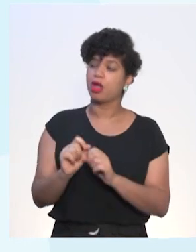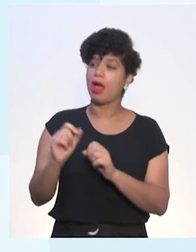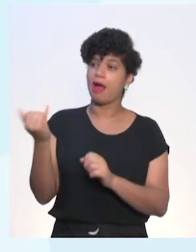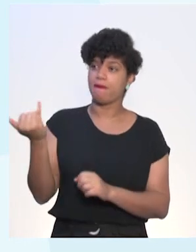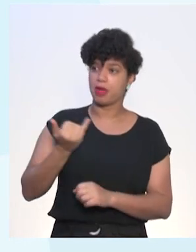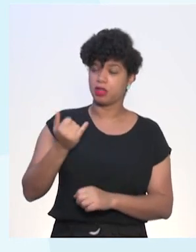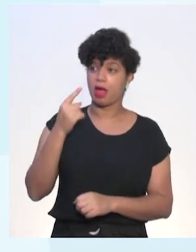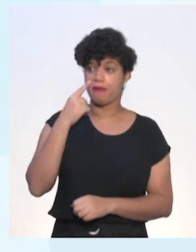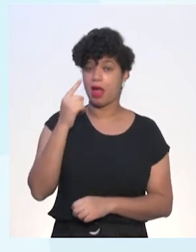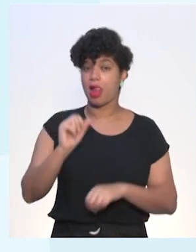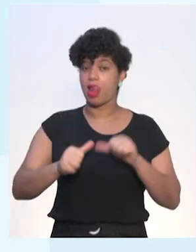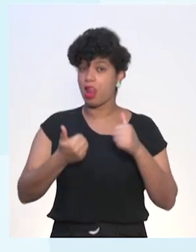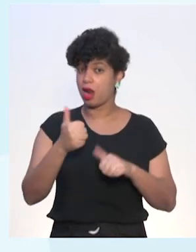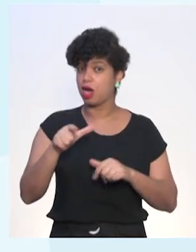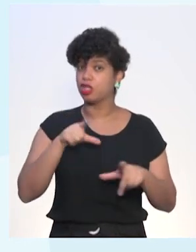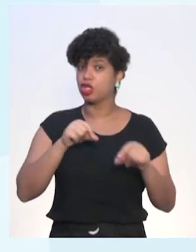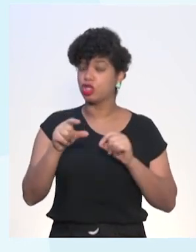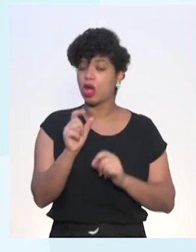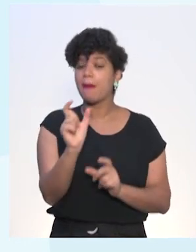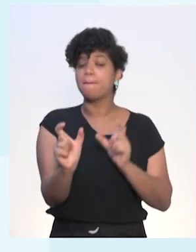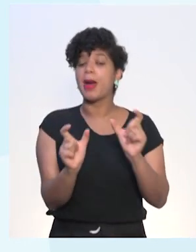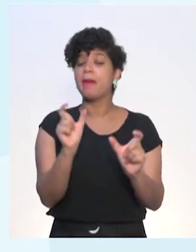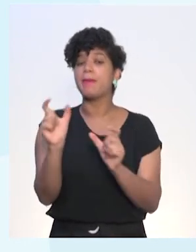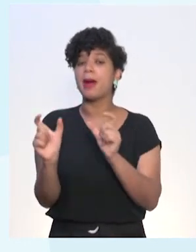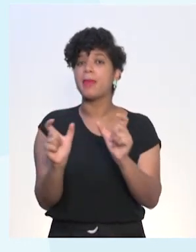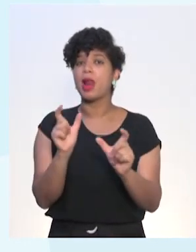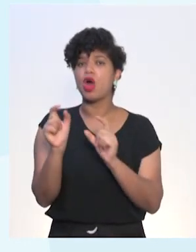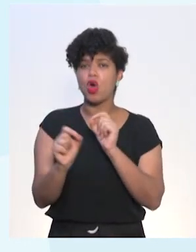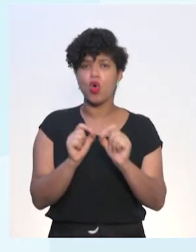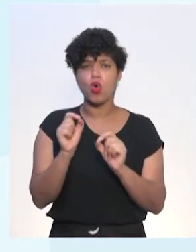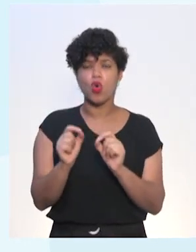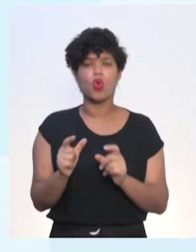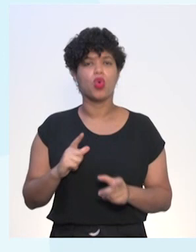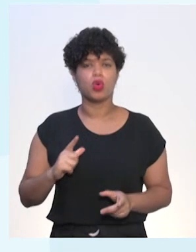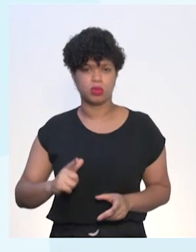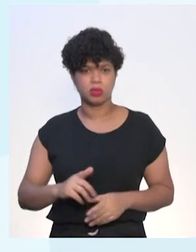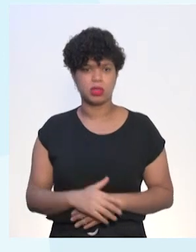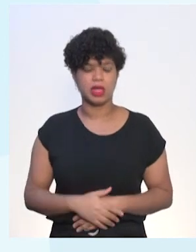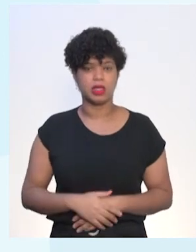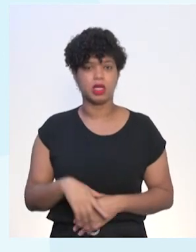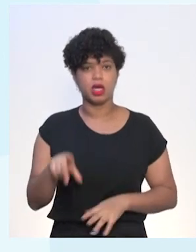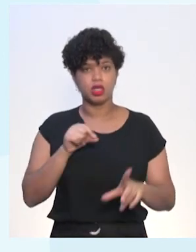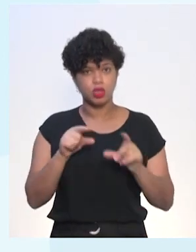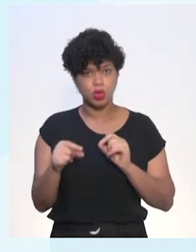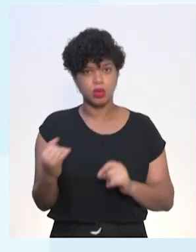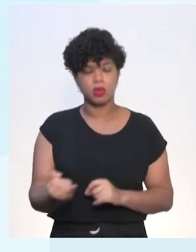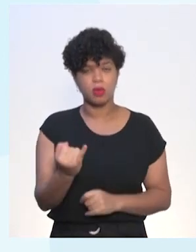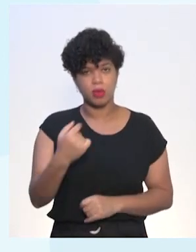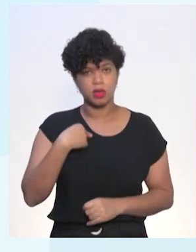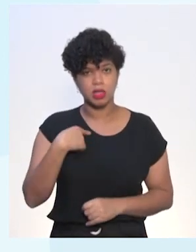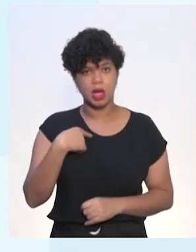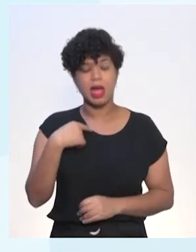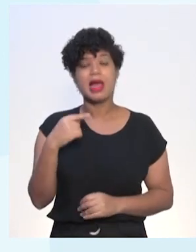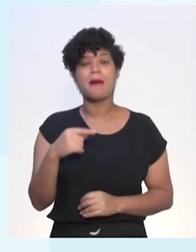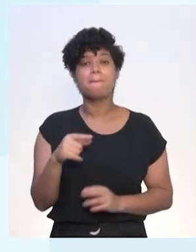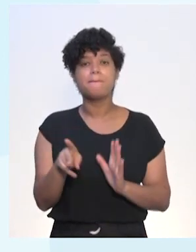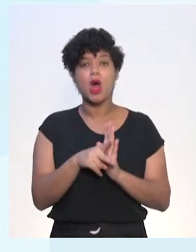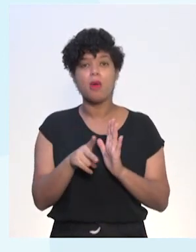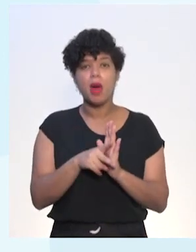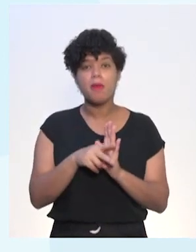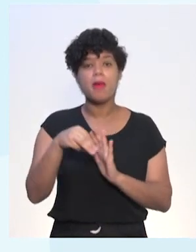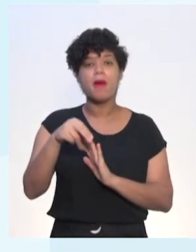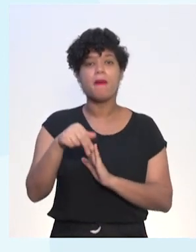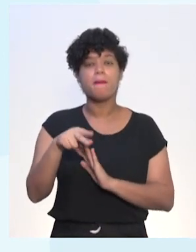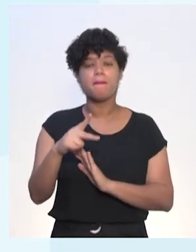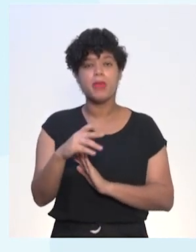título considerando as escolhas das palavras né A Escolha que ele fez para escrever essa Manchete e